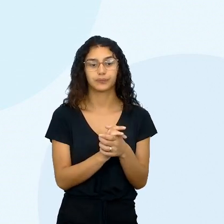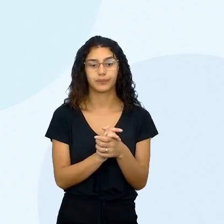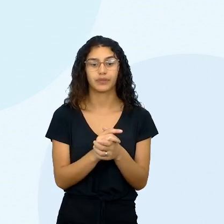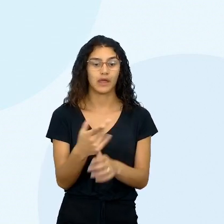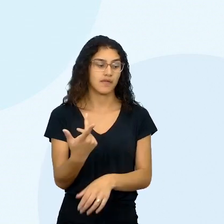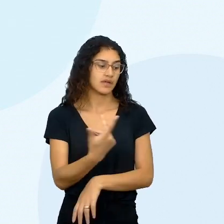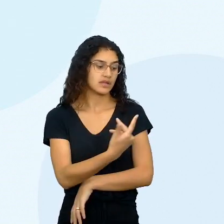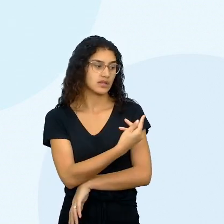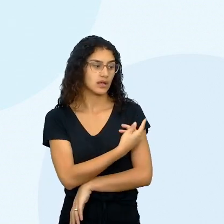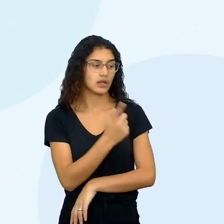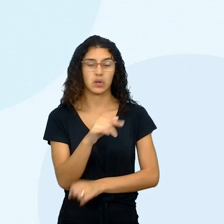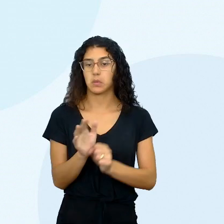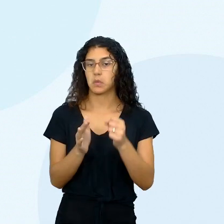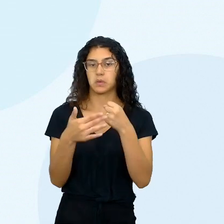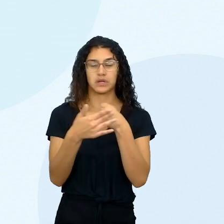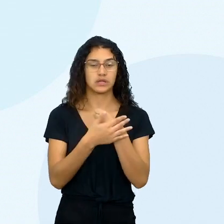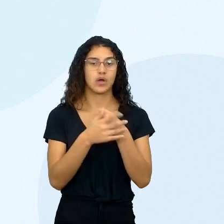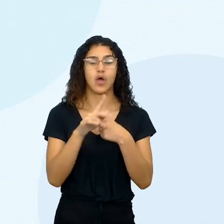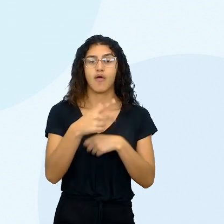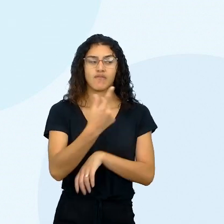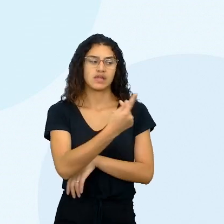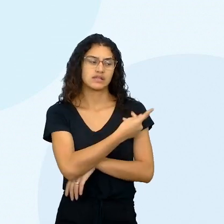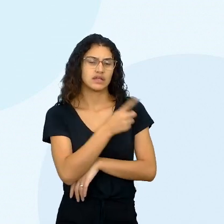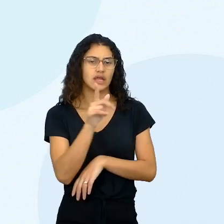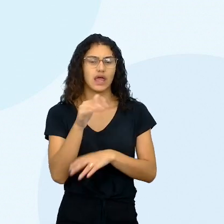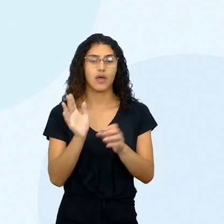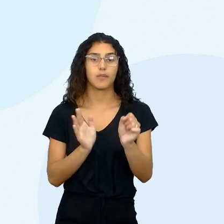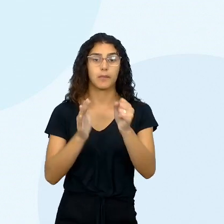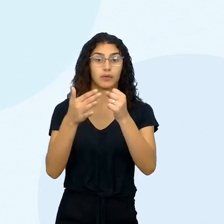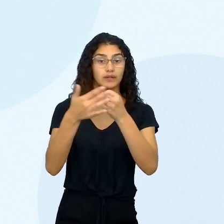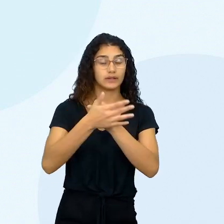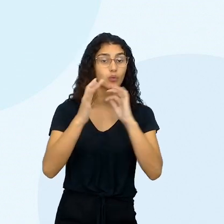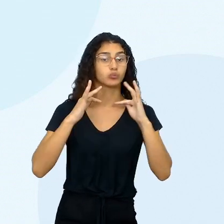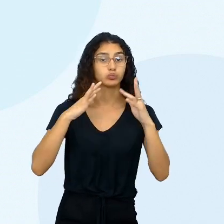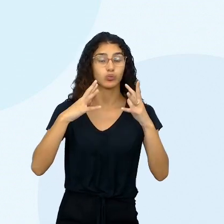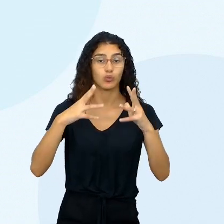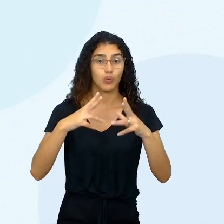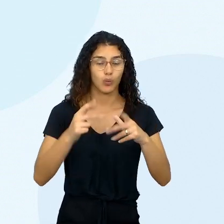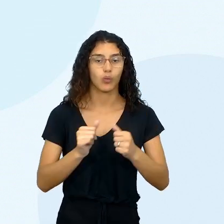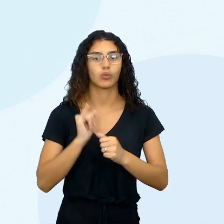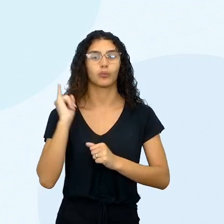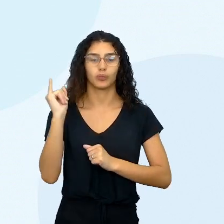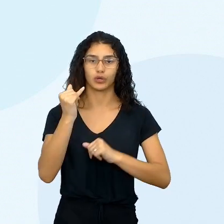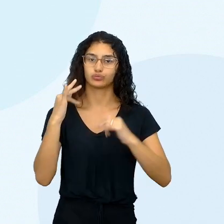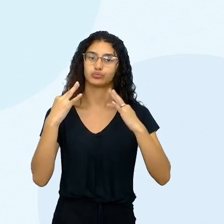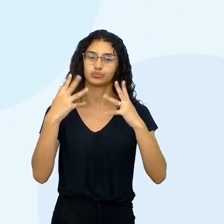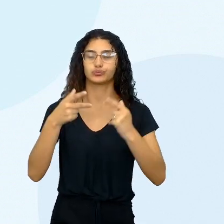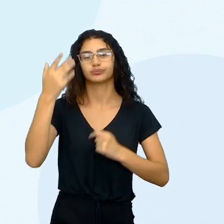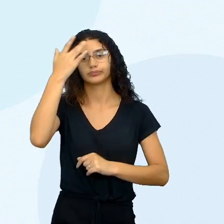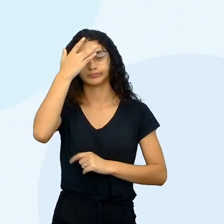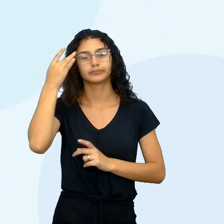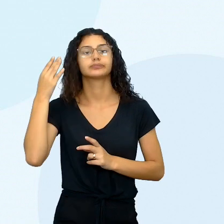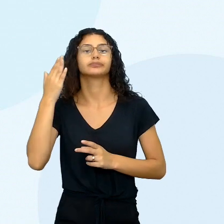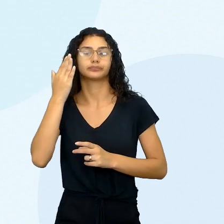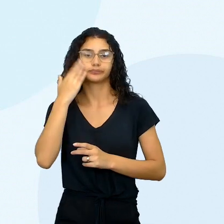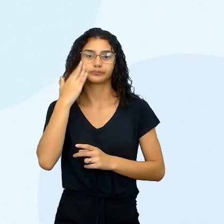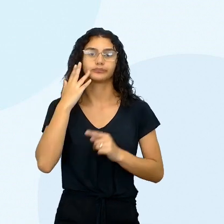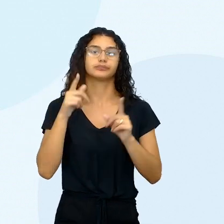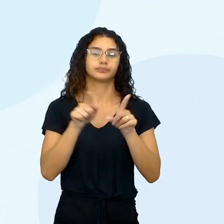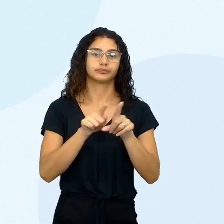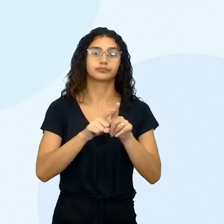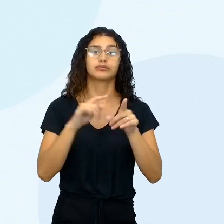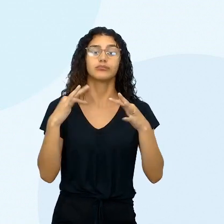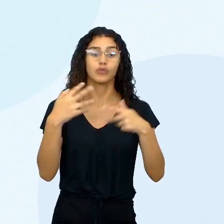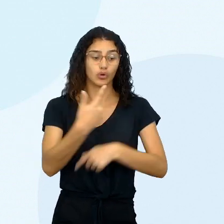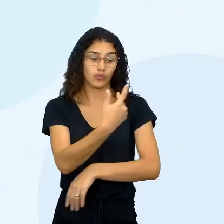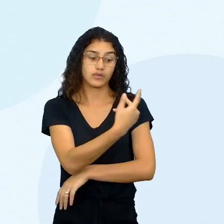vacina não é uma proteção individual, a vacina é uma proteção coletiva, né? Então é muito importante que todas e todos estejam efetivamente